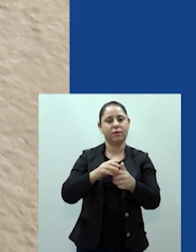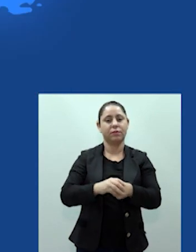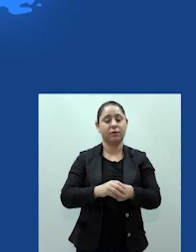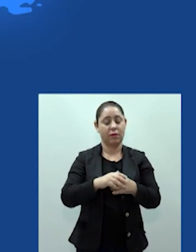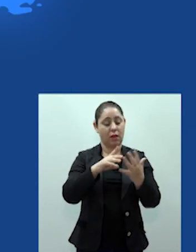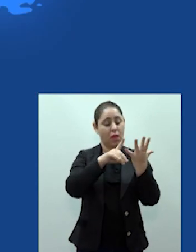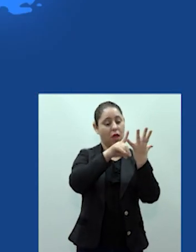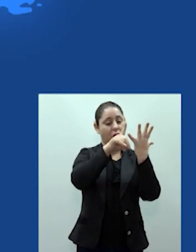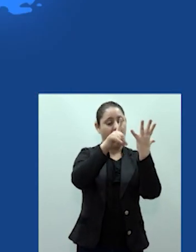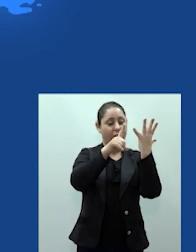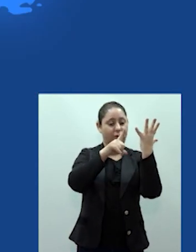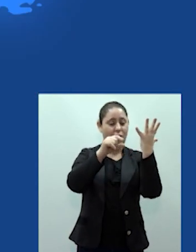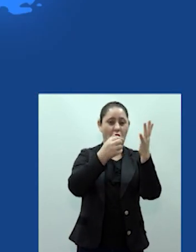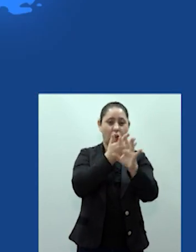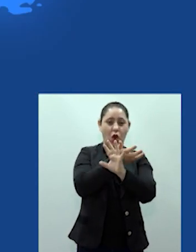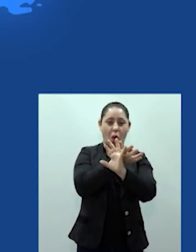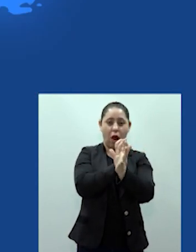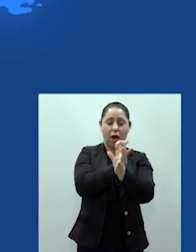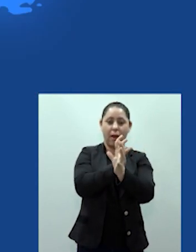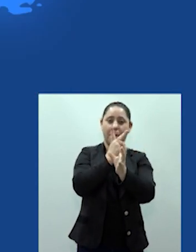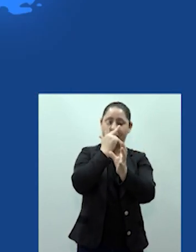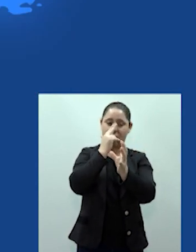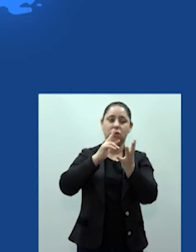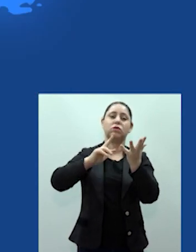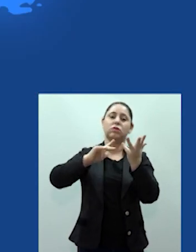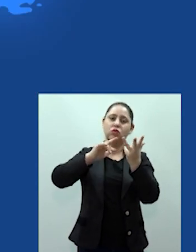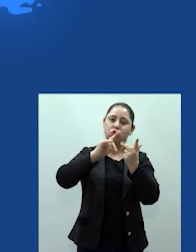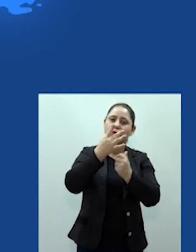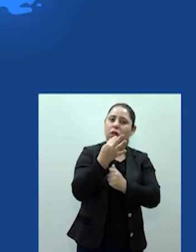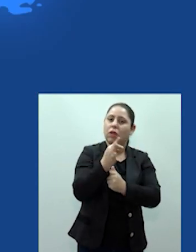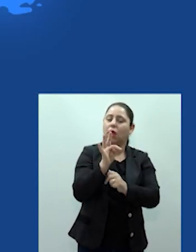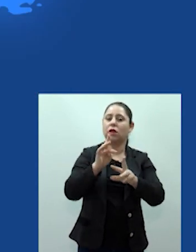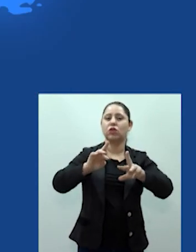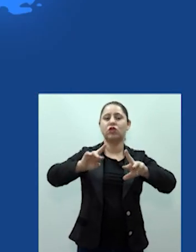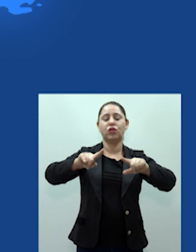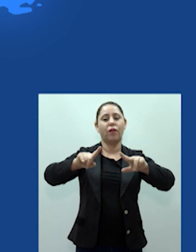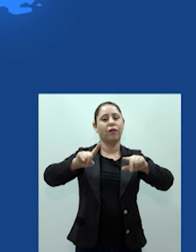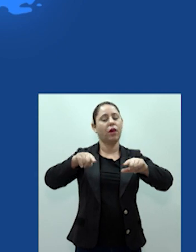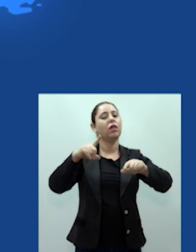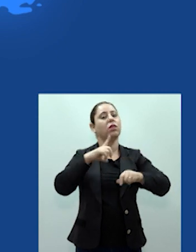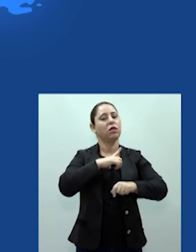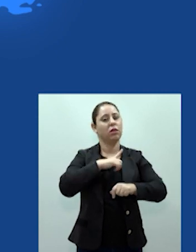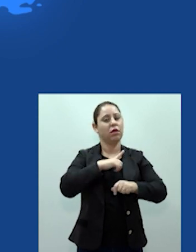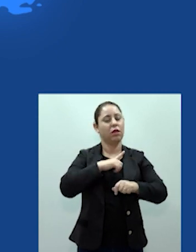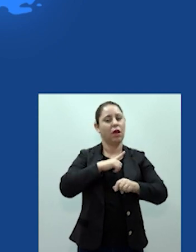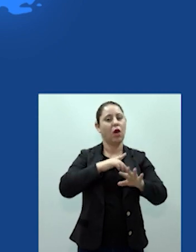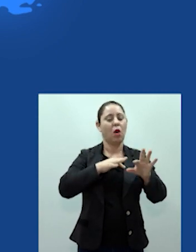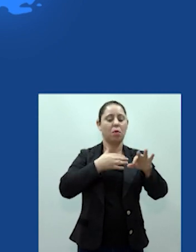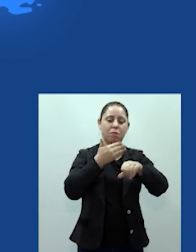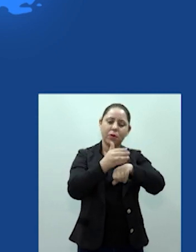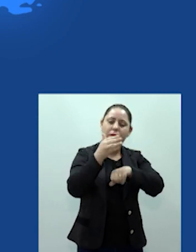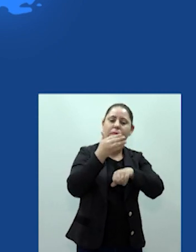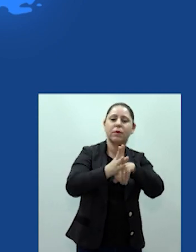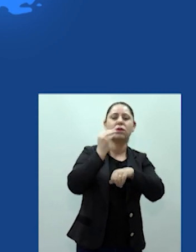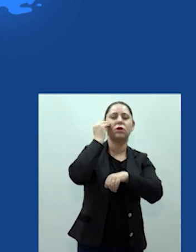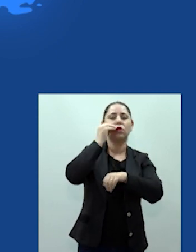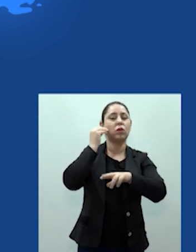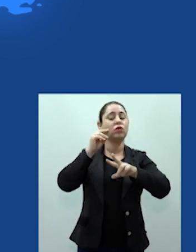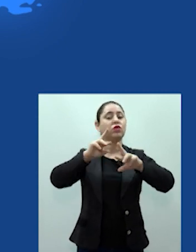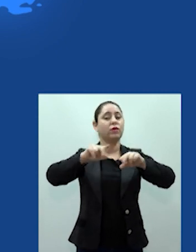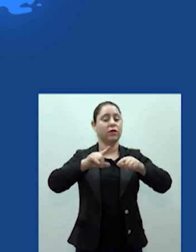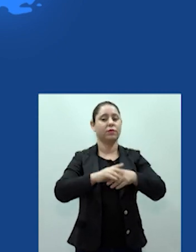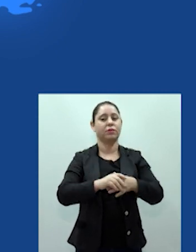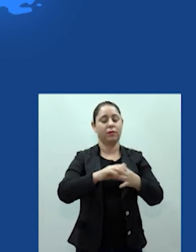faziam. Na folha esqueletizada, é que cada tipo de bordado, cada técnica demanda de um preparo